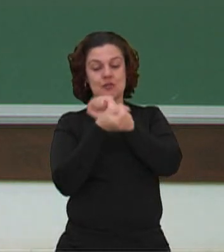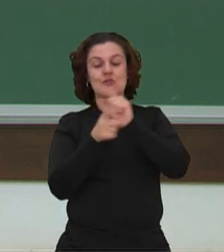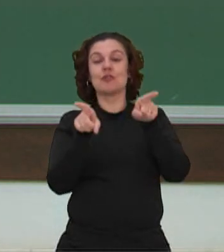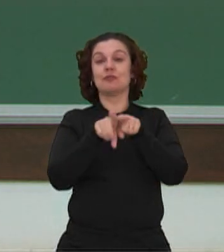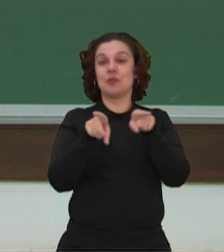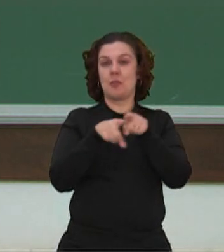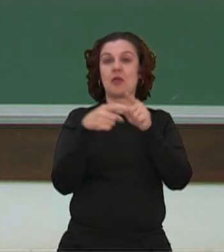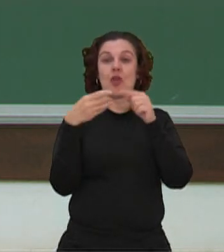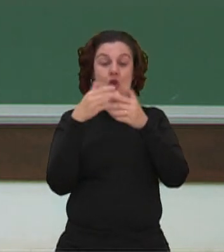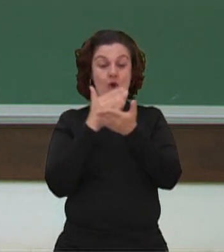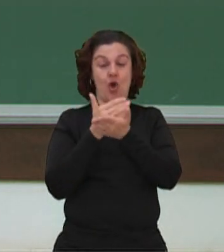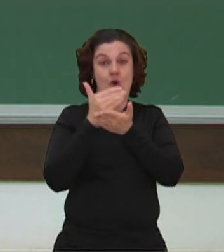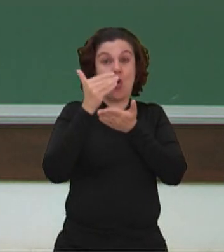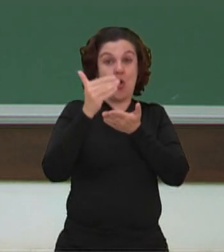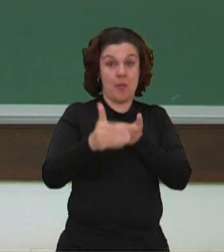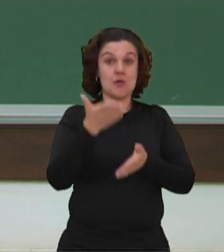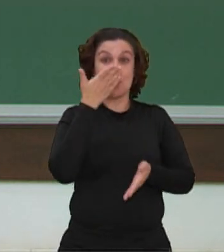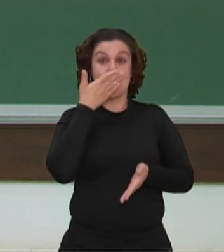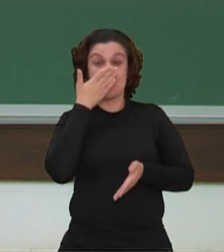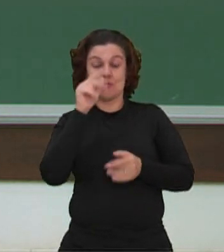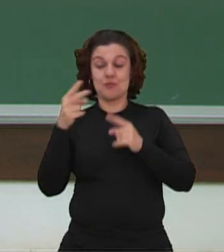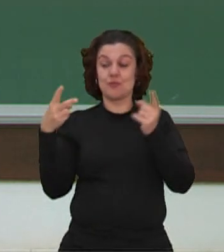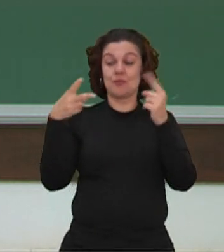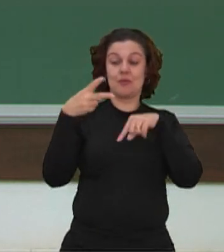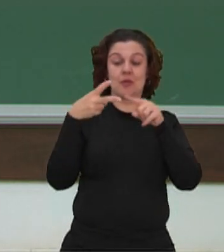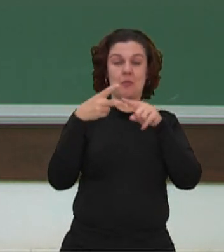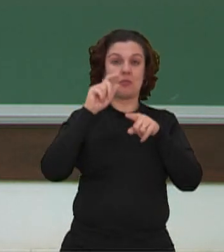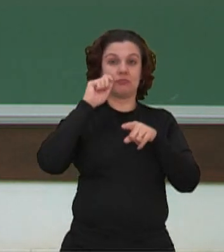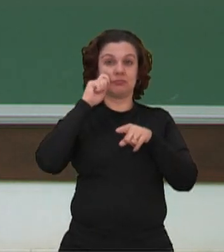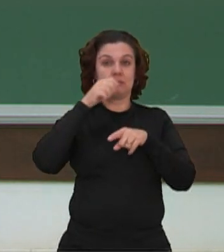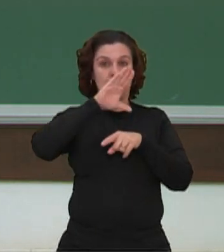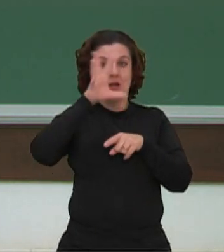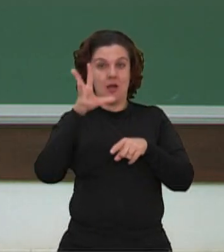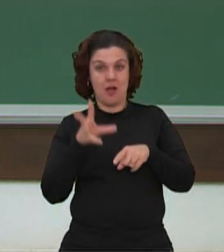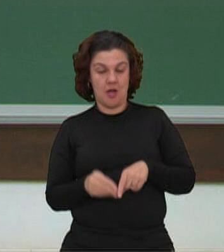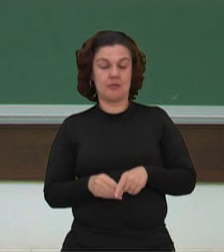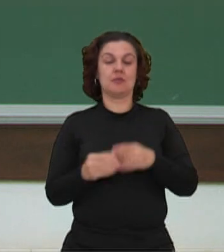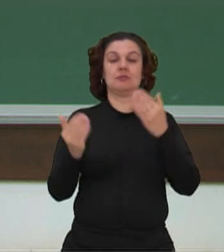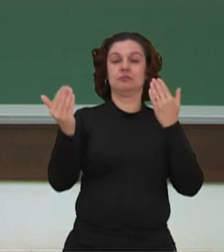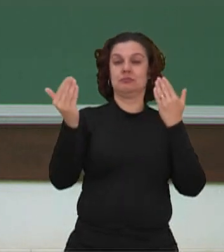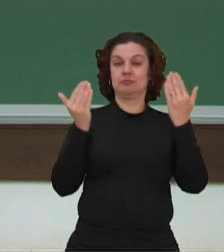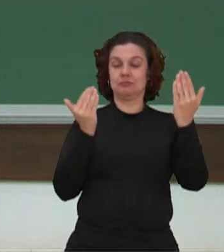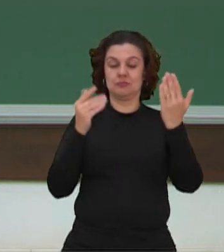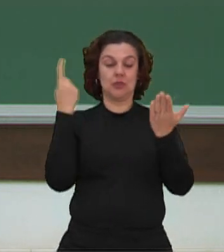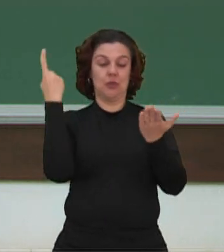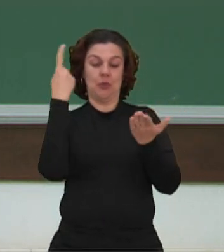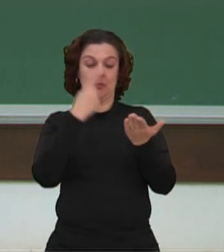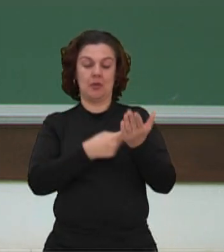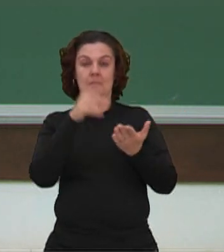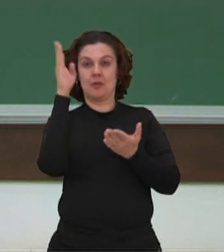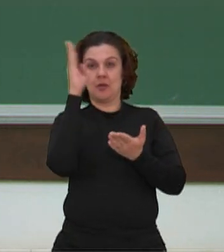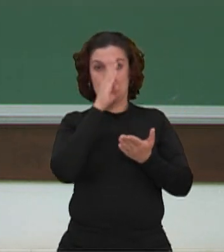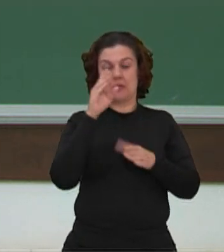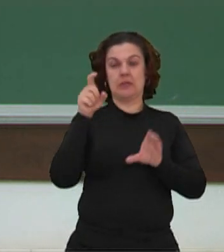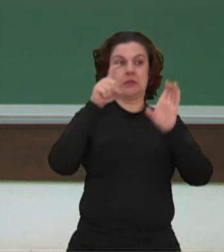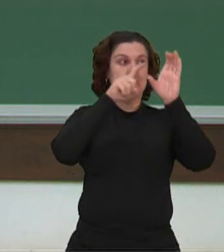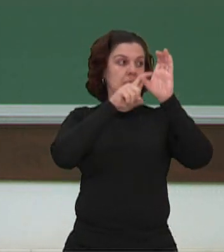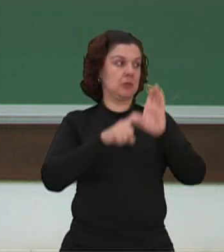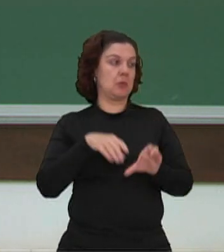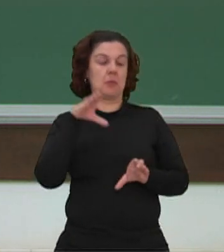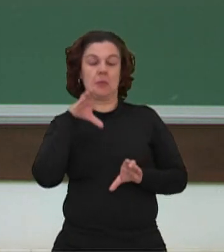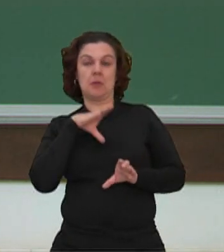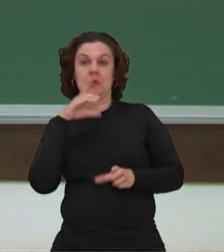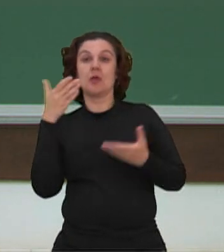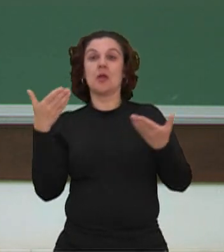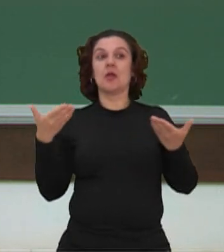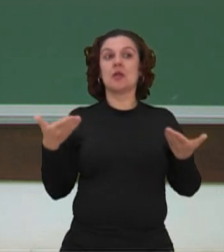vindos da África. Legal? Pacto colonial, relação entre Brasil e Portugal. A grosso modo,